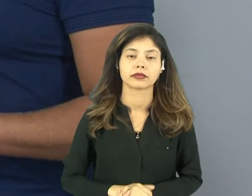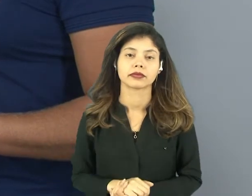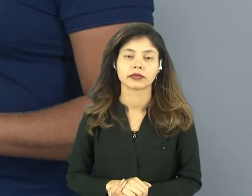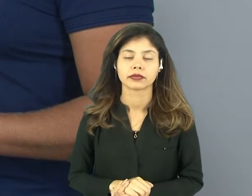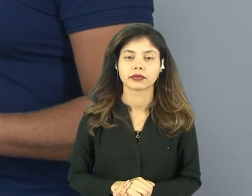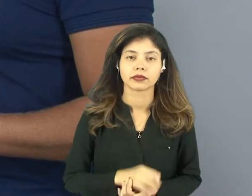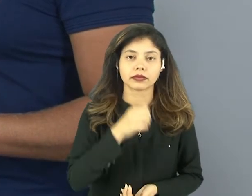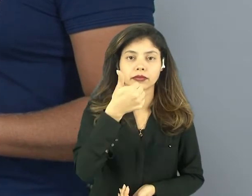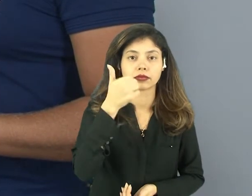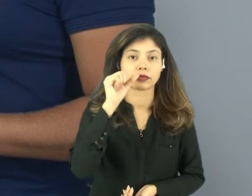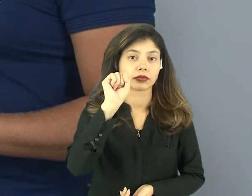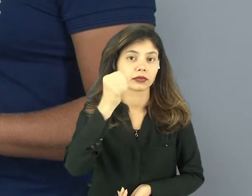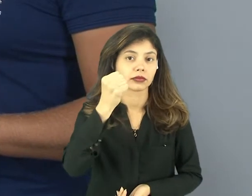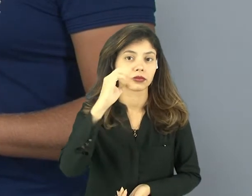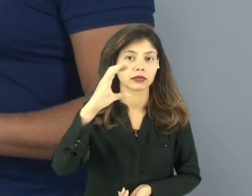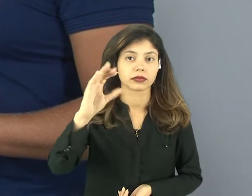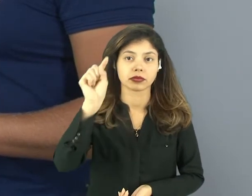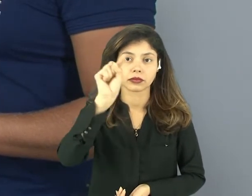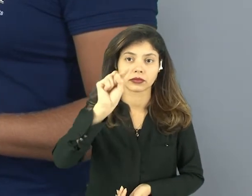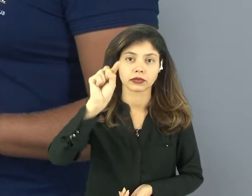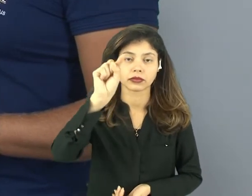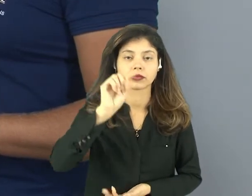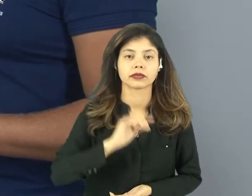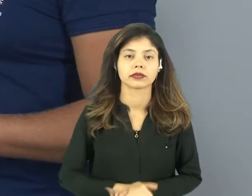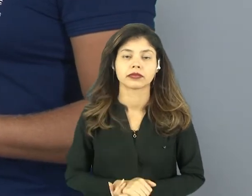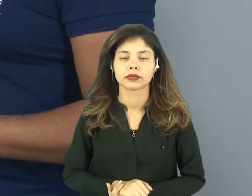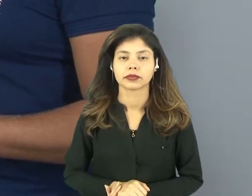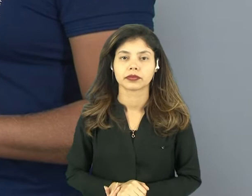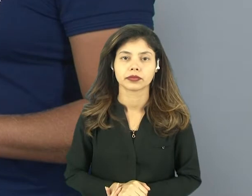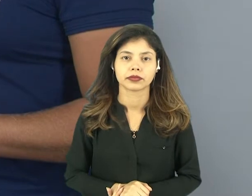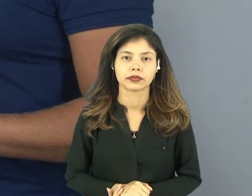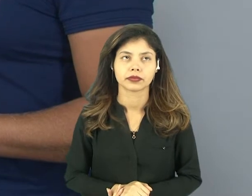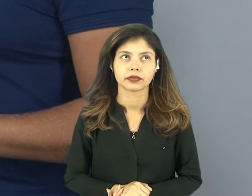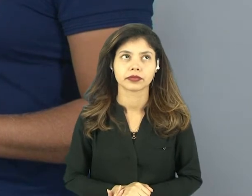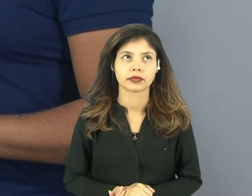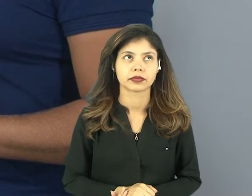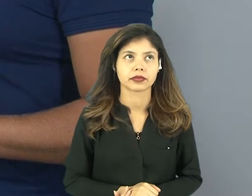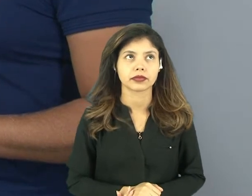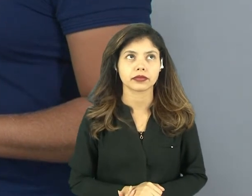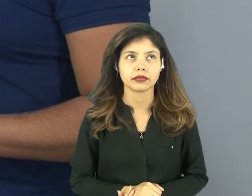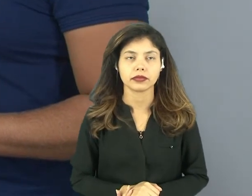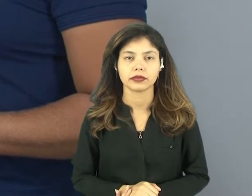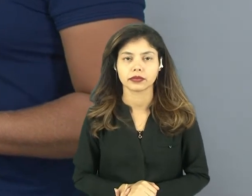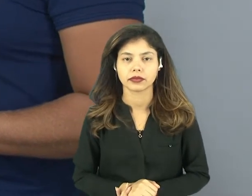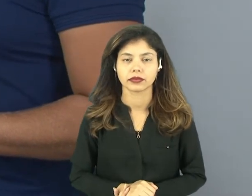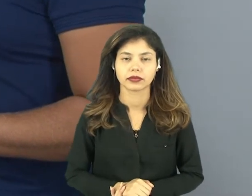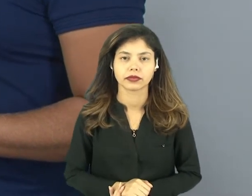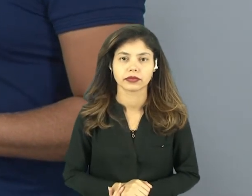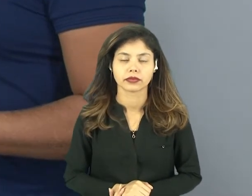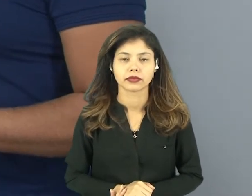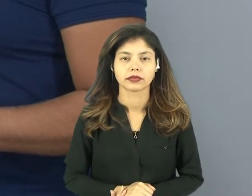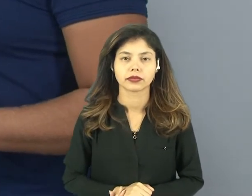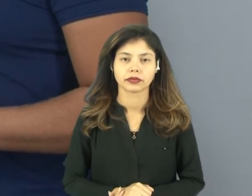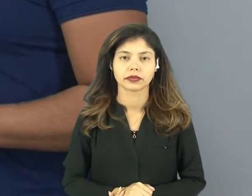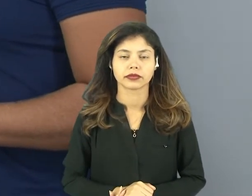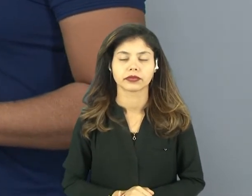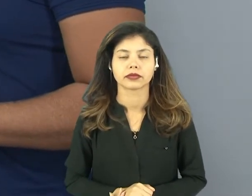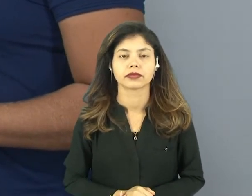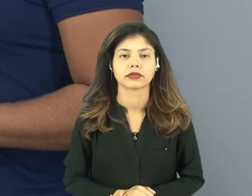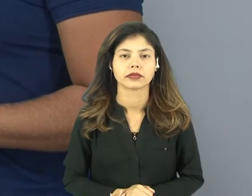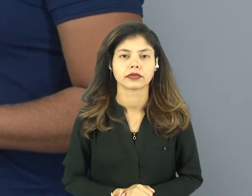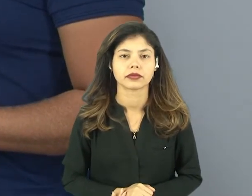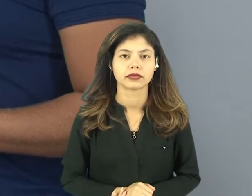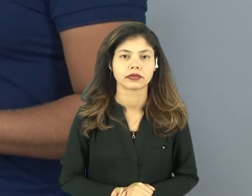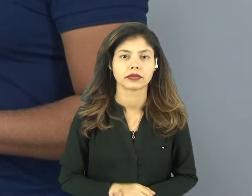máxima 18. Olhem só, observem, tá? O que está acontecendo no gráfico. Vamos analisar.